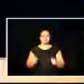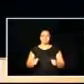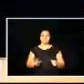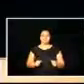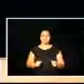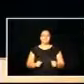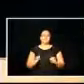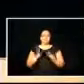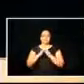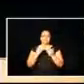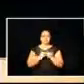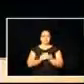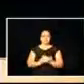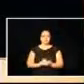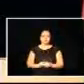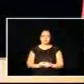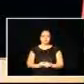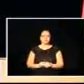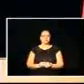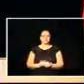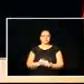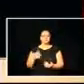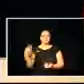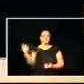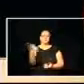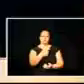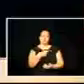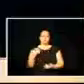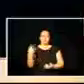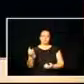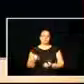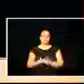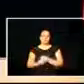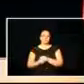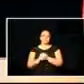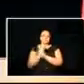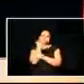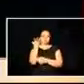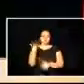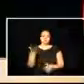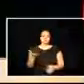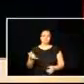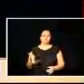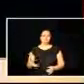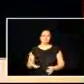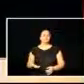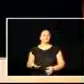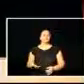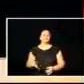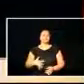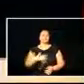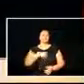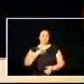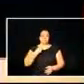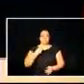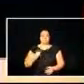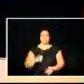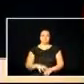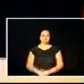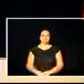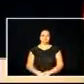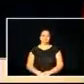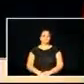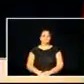todos os cargos de confiança. E a pergunta que fica, hoje à tarde eu recebi alguns telefonemas,